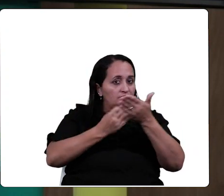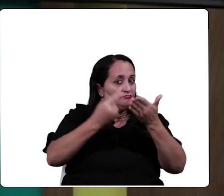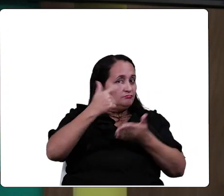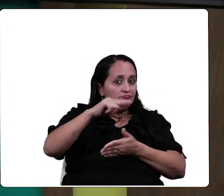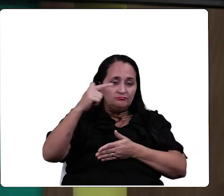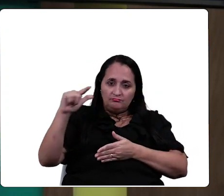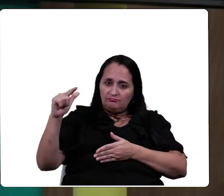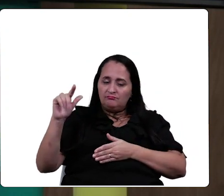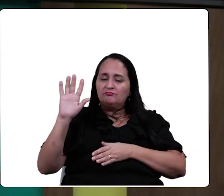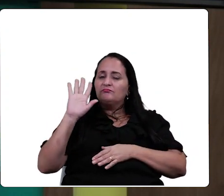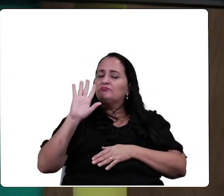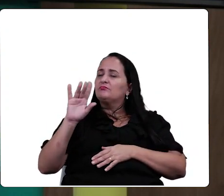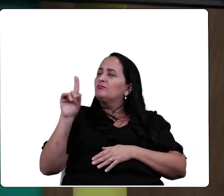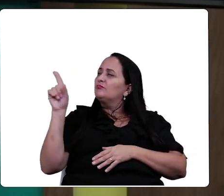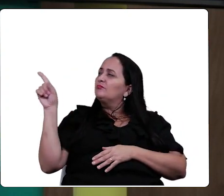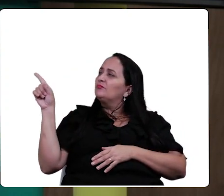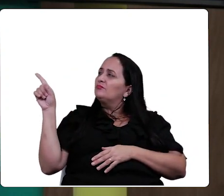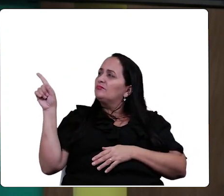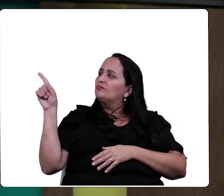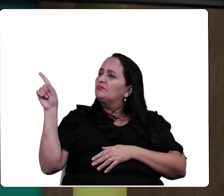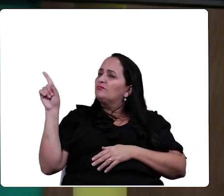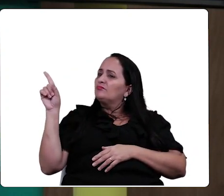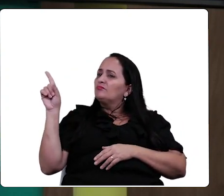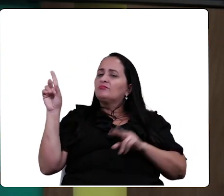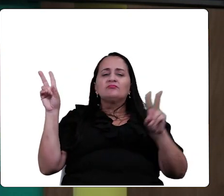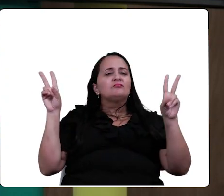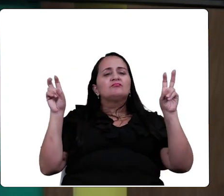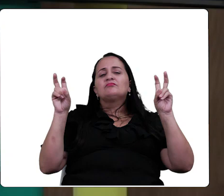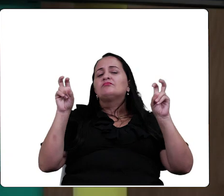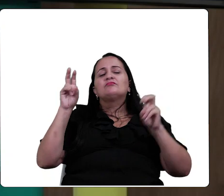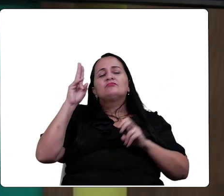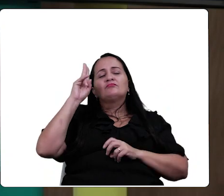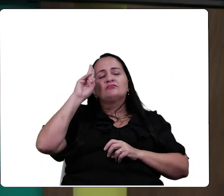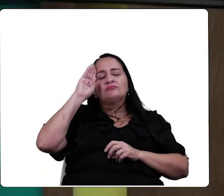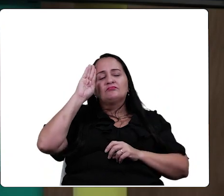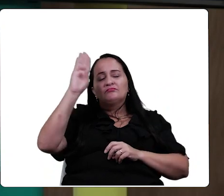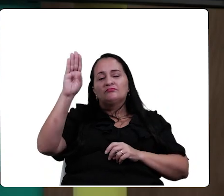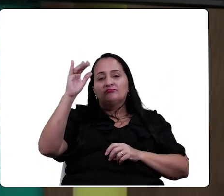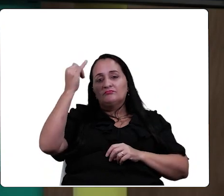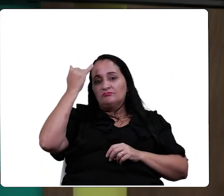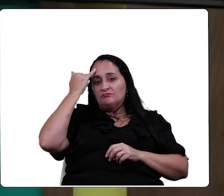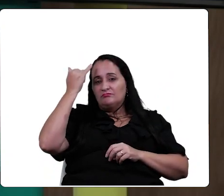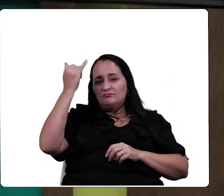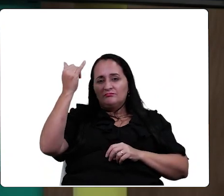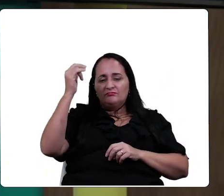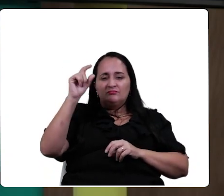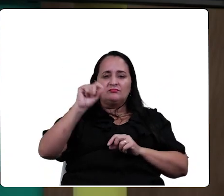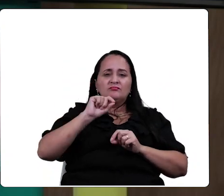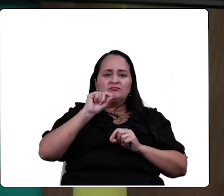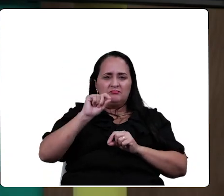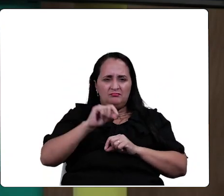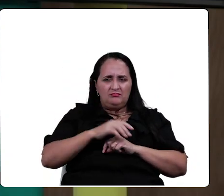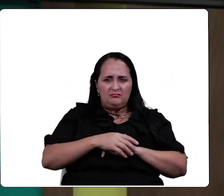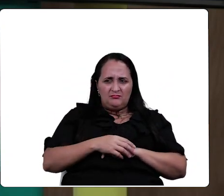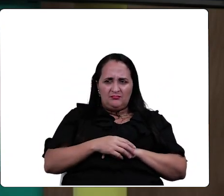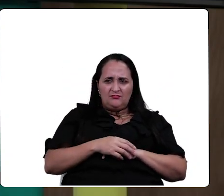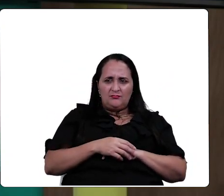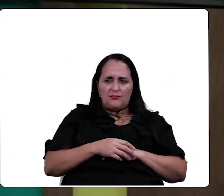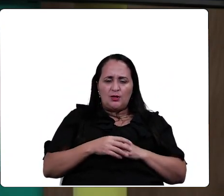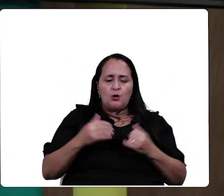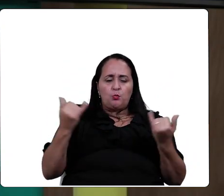o quê? Que essa charge, qual é o assunto principal? Qual é a ideia? É a